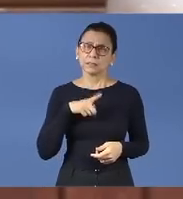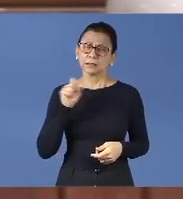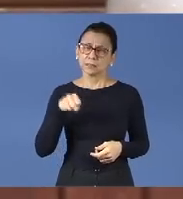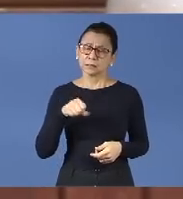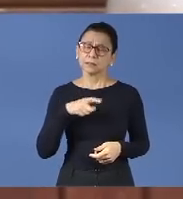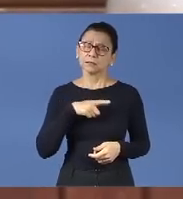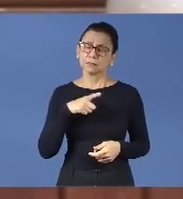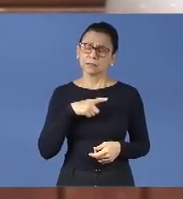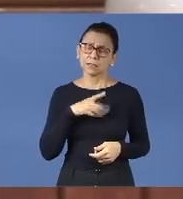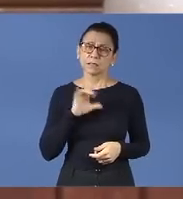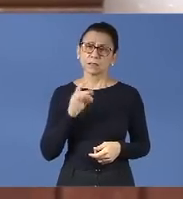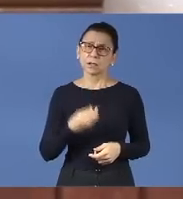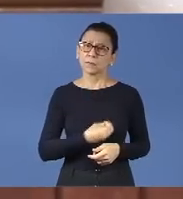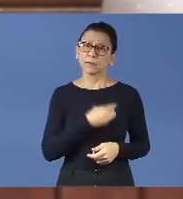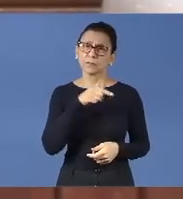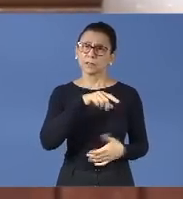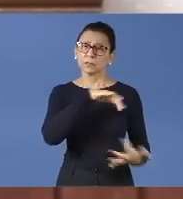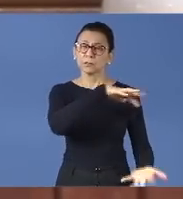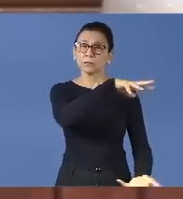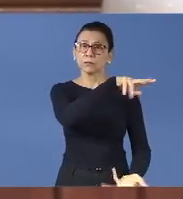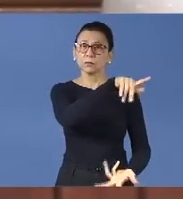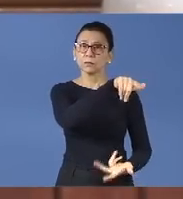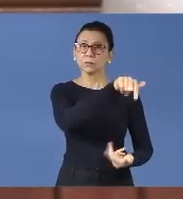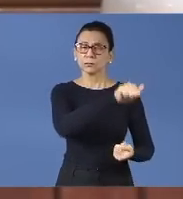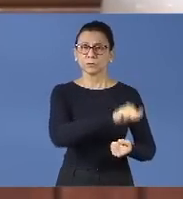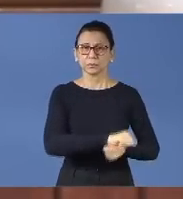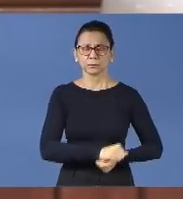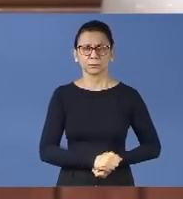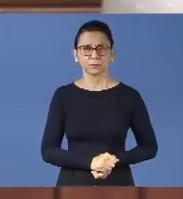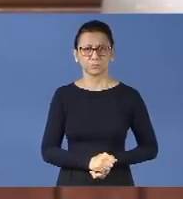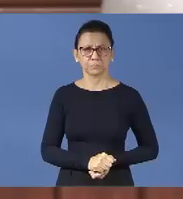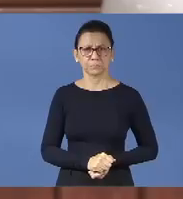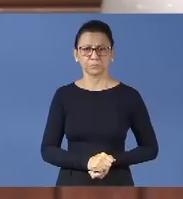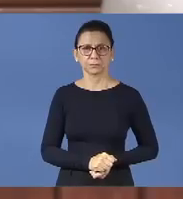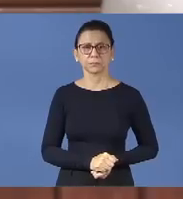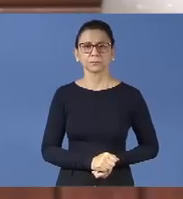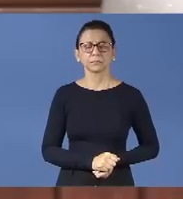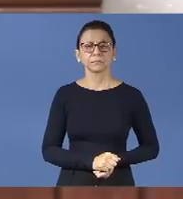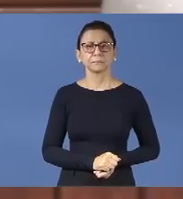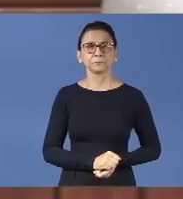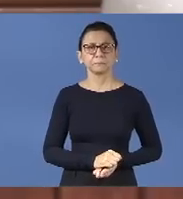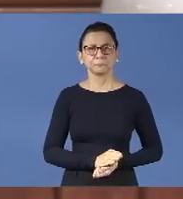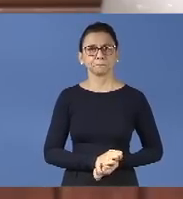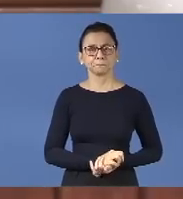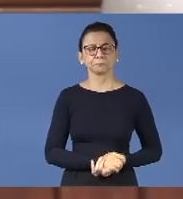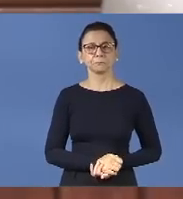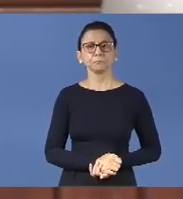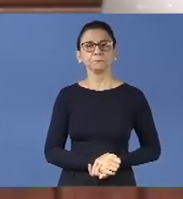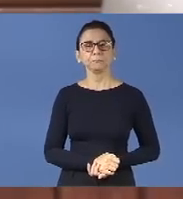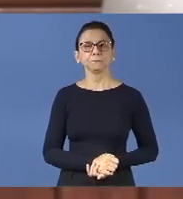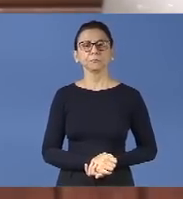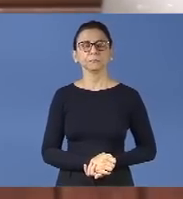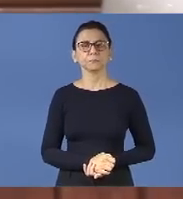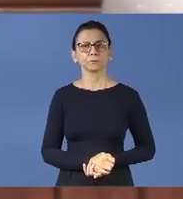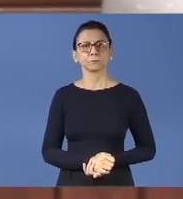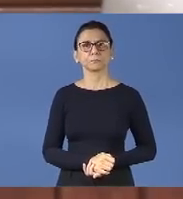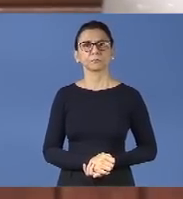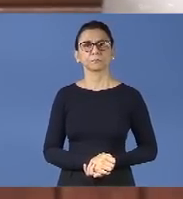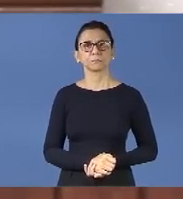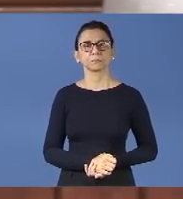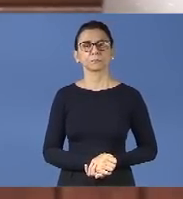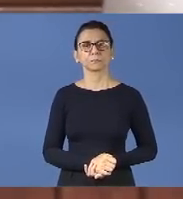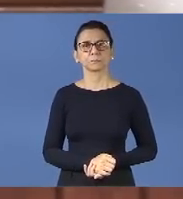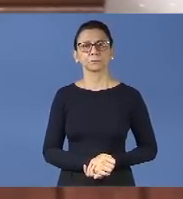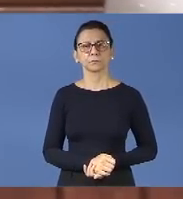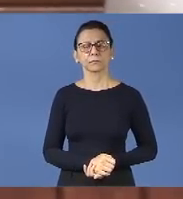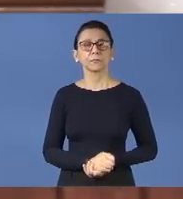lutando? É por isso. Então, vejam os irmãos. E outro a reforma da nação. Depois de tudo isso, é